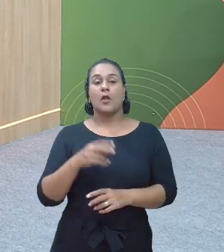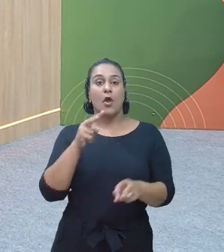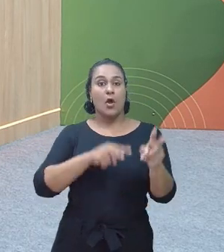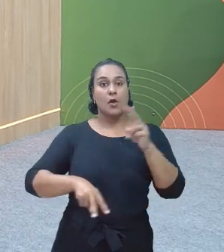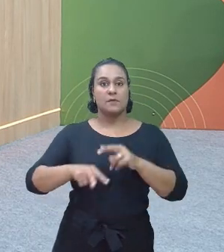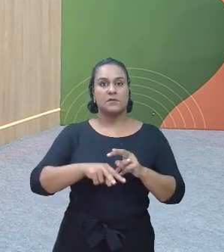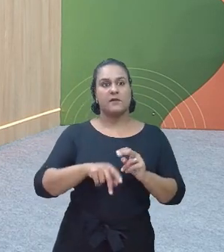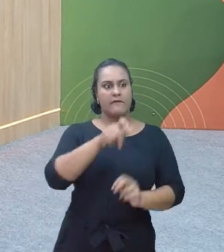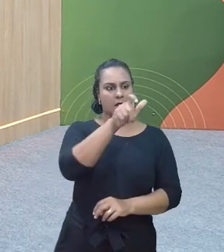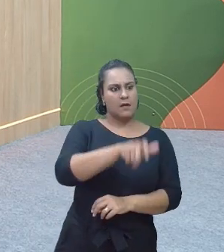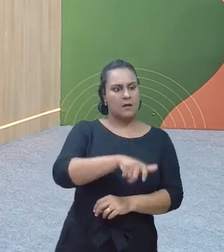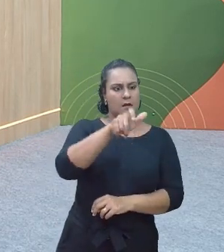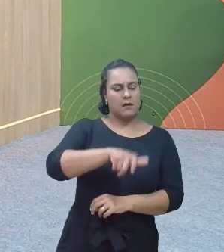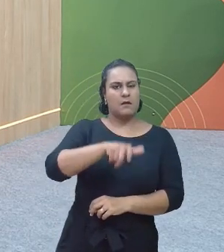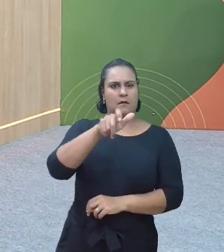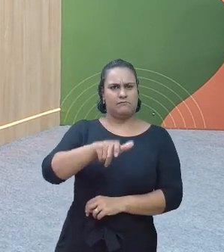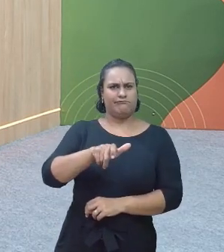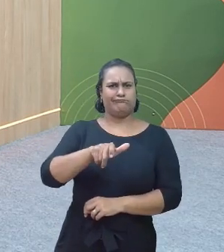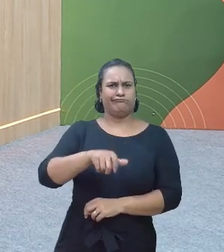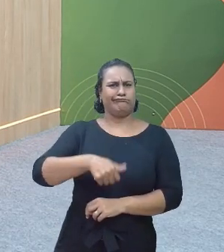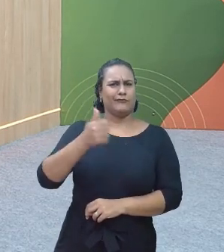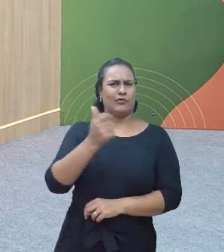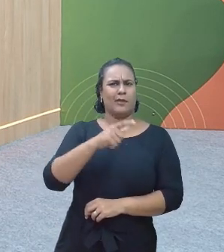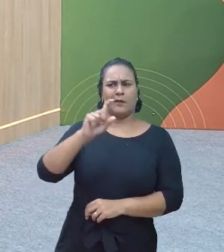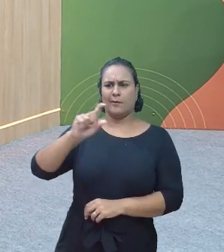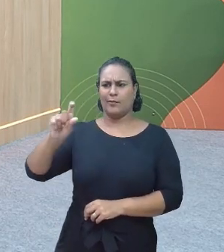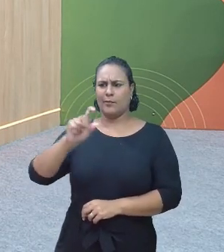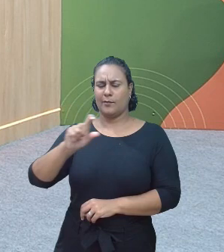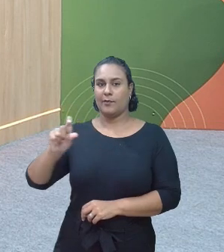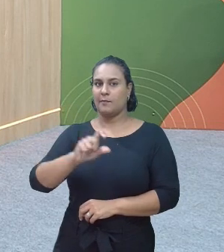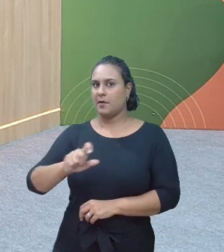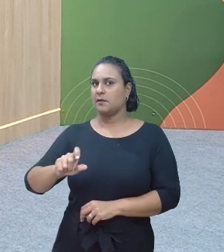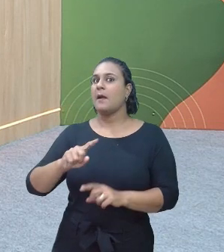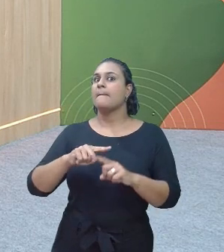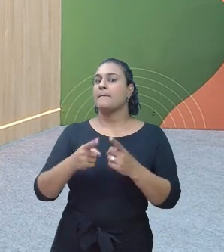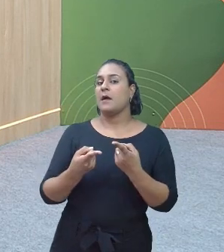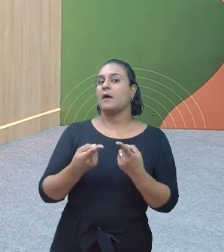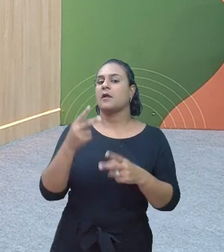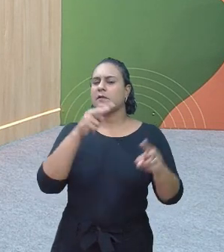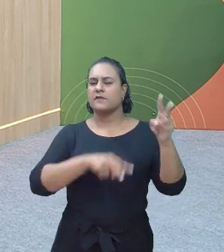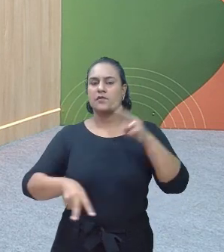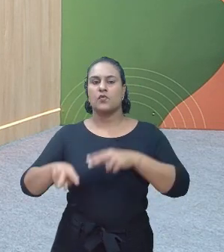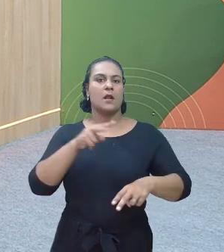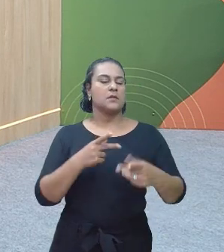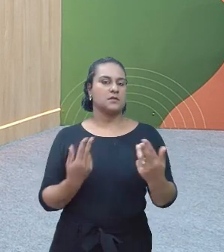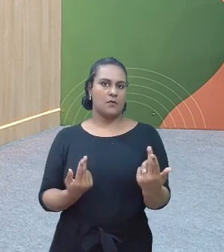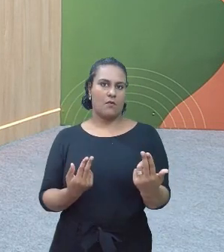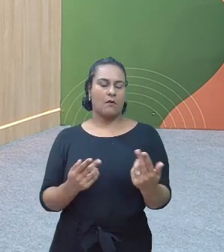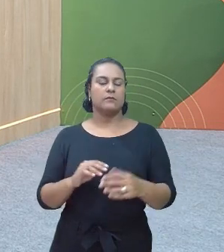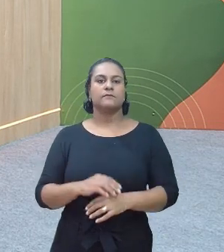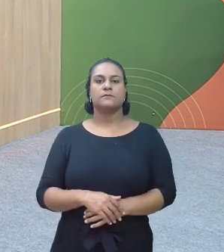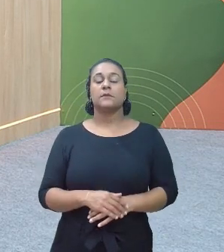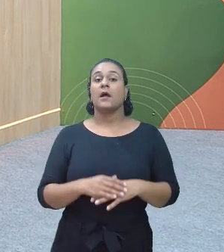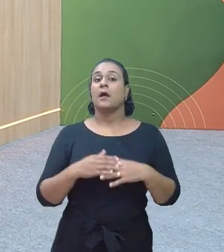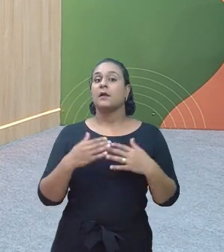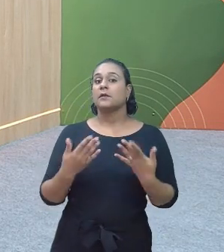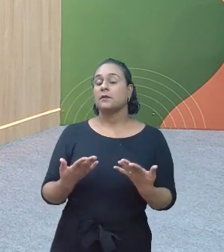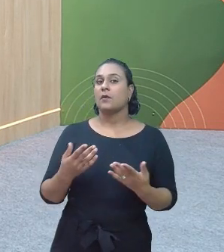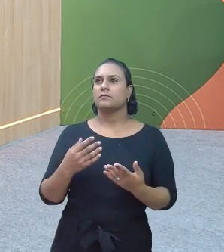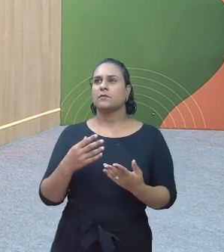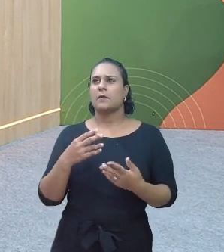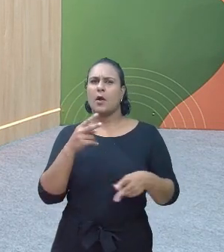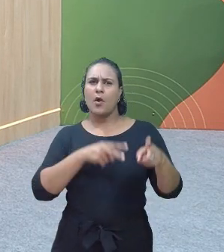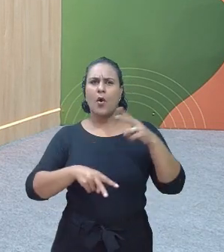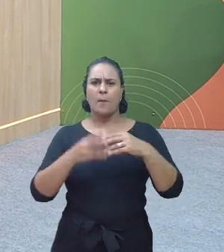gráfico do que esse gráfico mais comprido. Mas a informação é lida do mesmo jeito. Então, como eu falei antes, a noção aqui